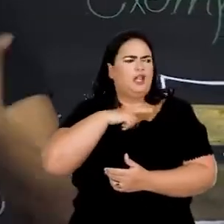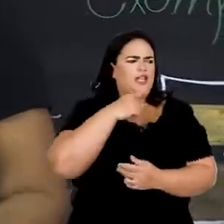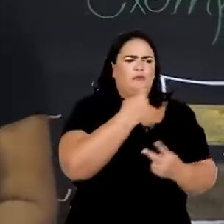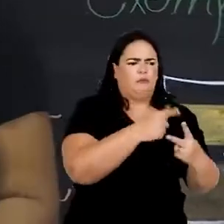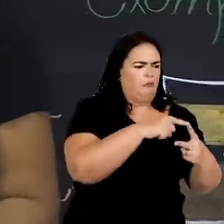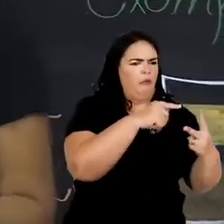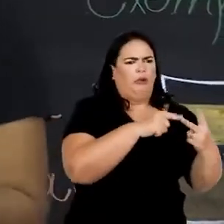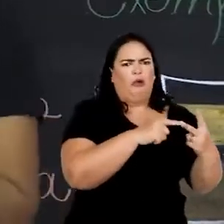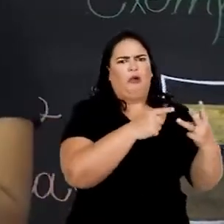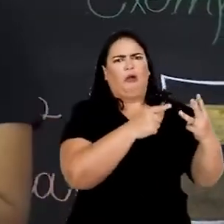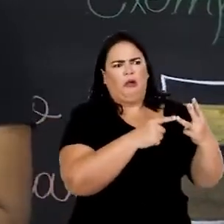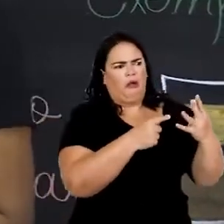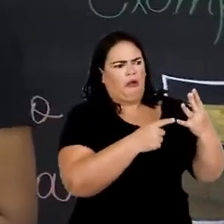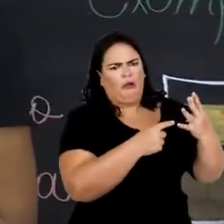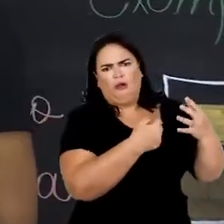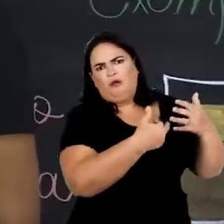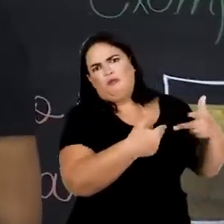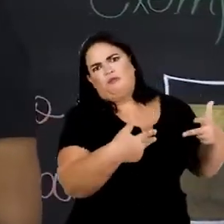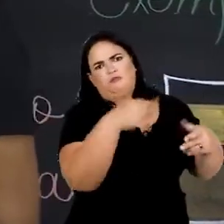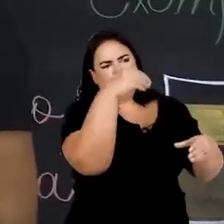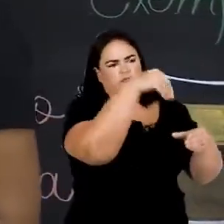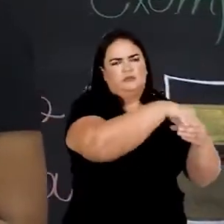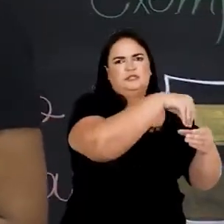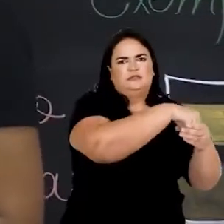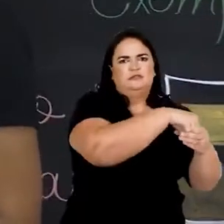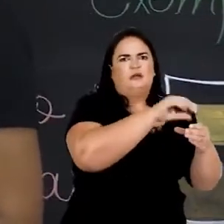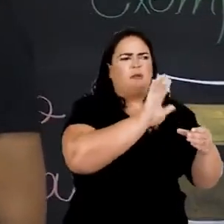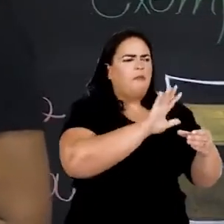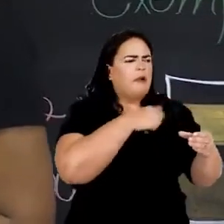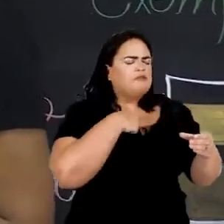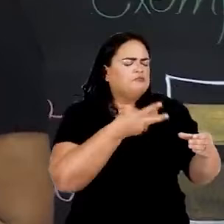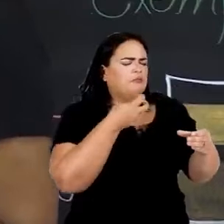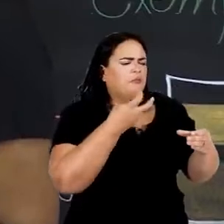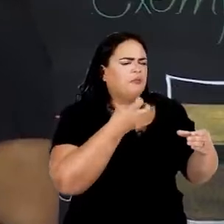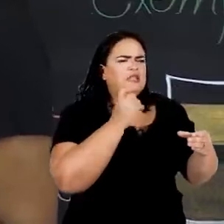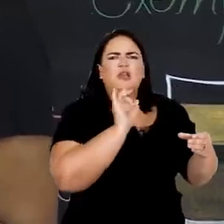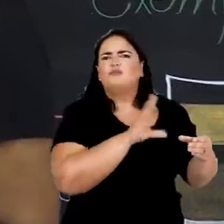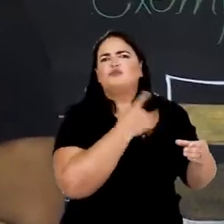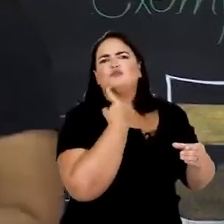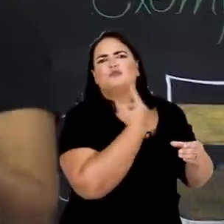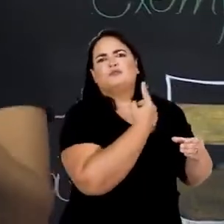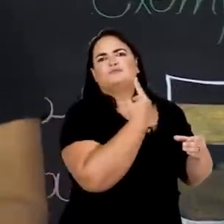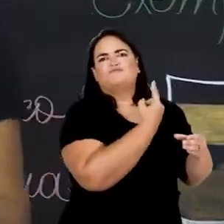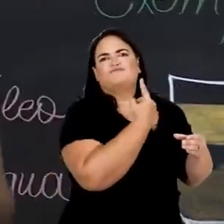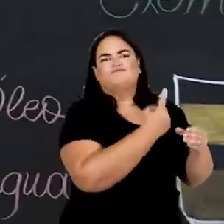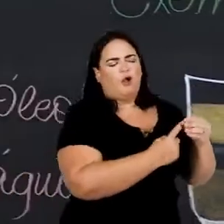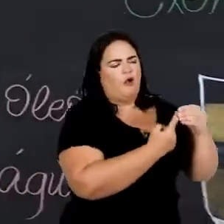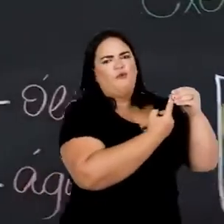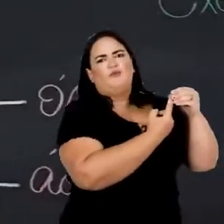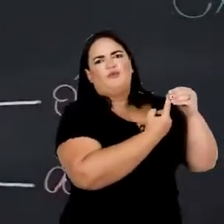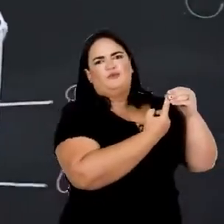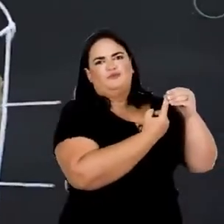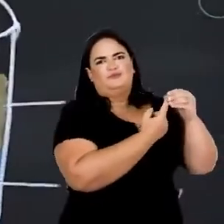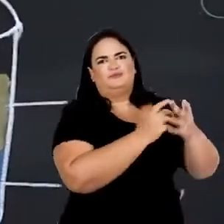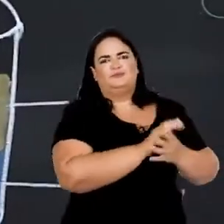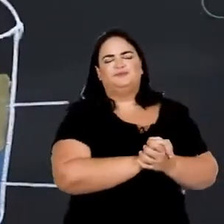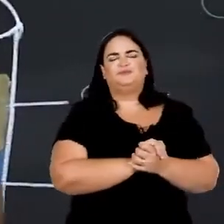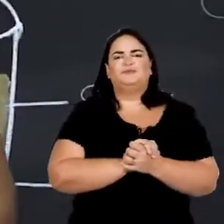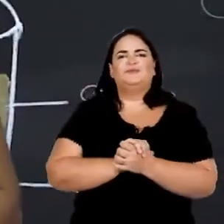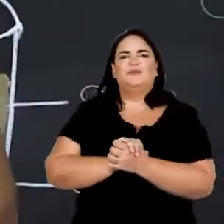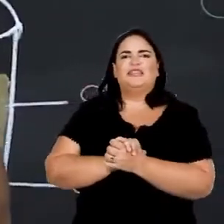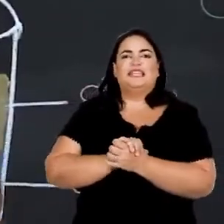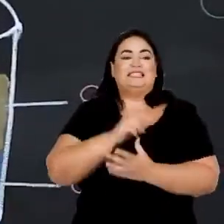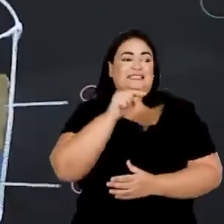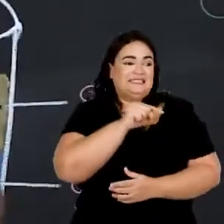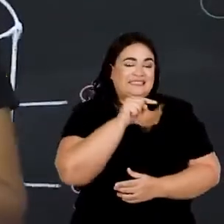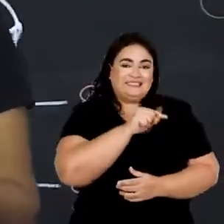eu tenho mais de uma substância, porém, a impressão que eu tenho quando eu olho essa água com açúcar é que é uma coisa só.